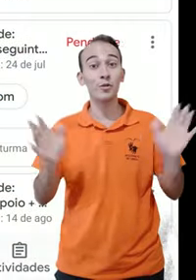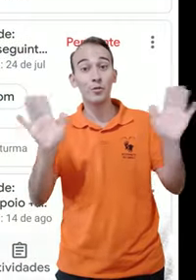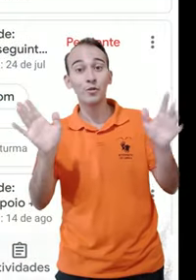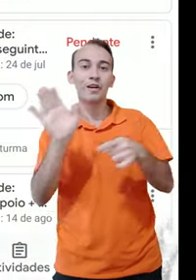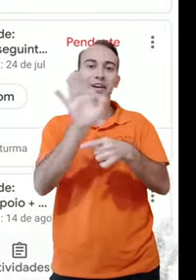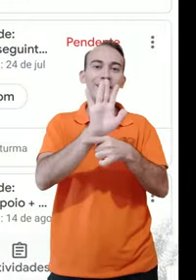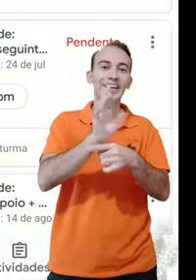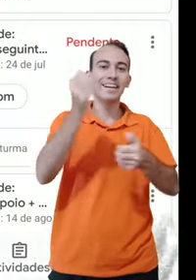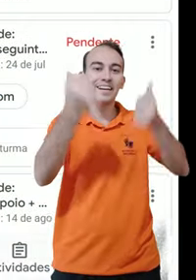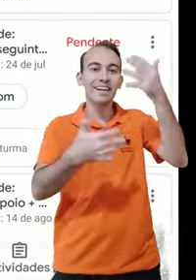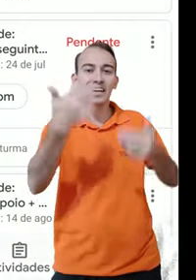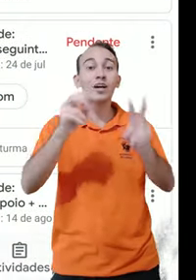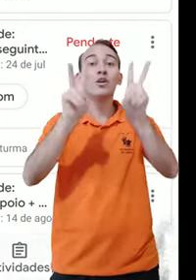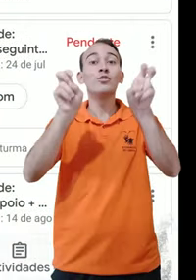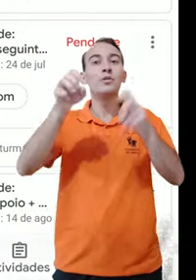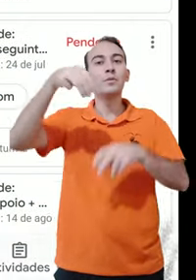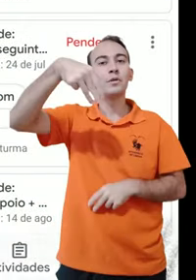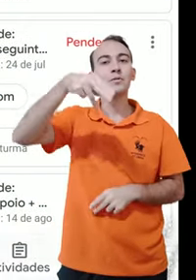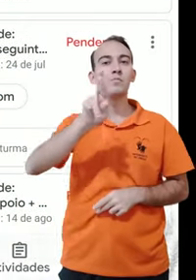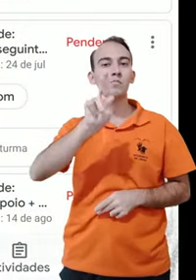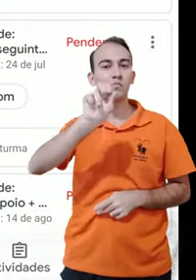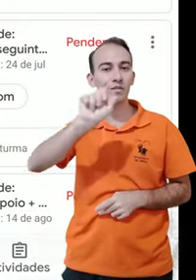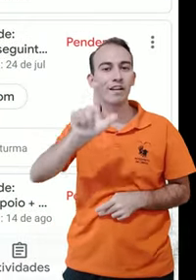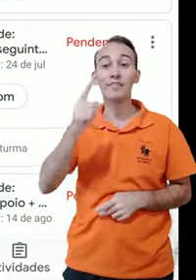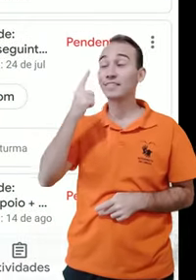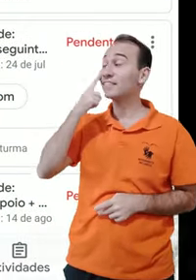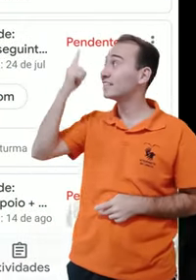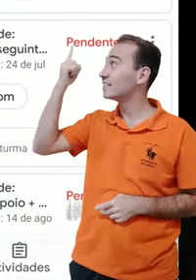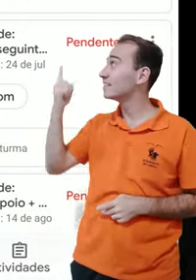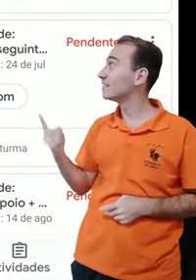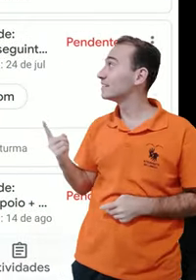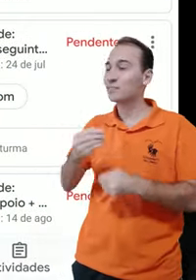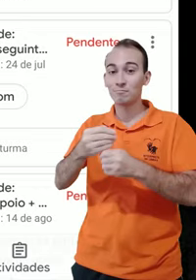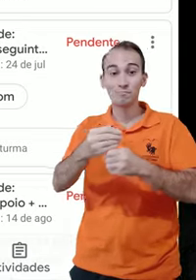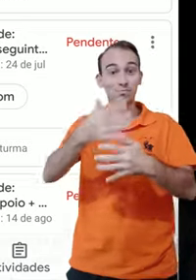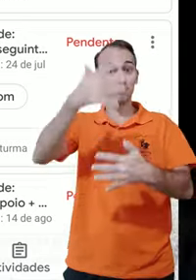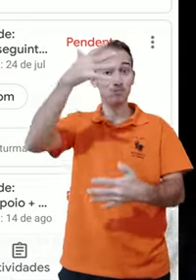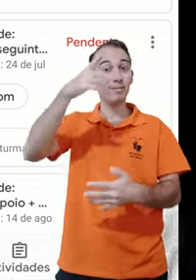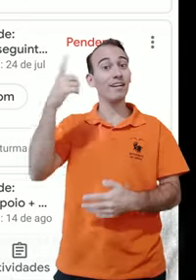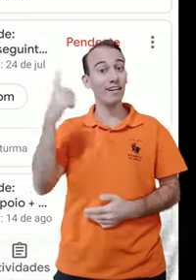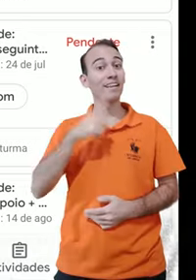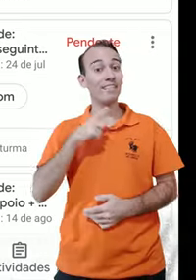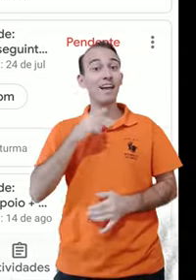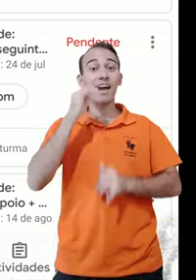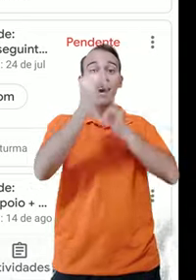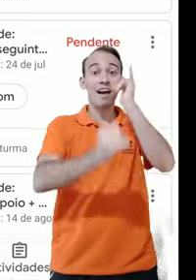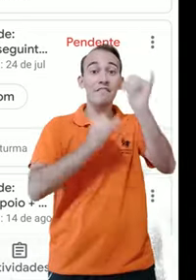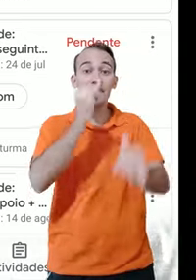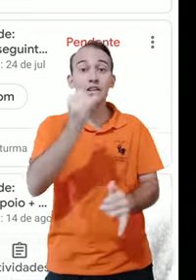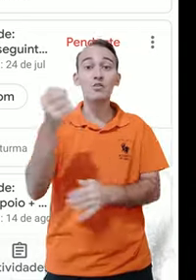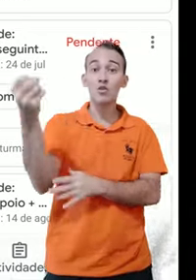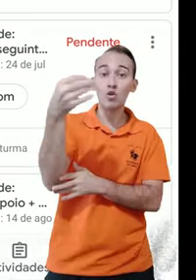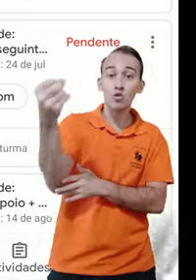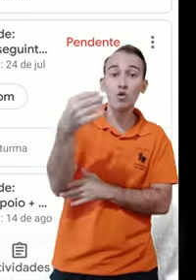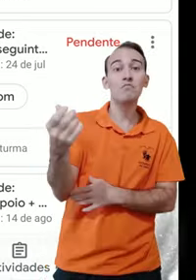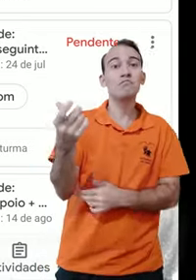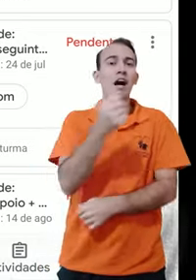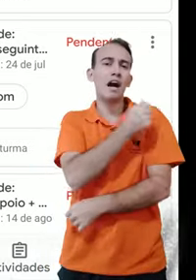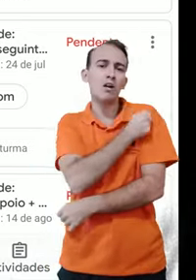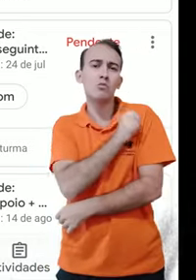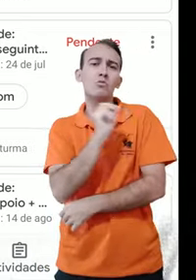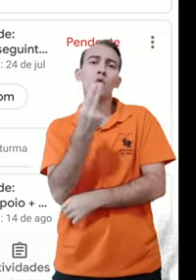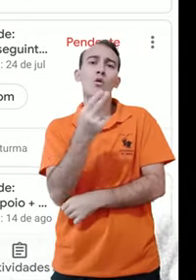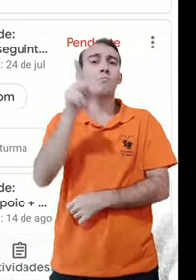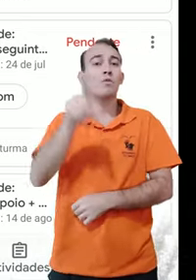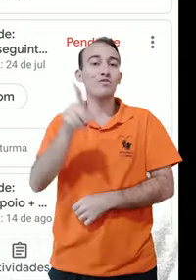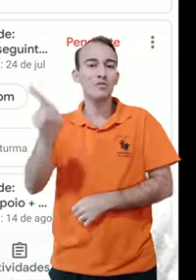o Olá nesse vídeo e mostrar a água moral e como é possível usá-la no mural Ficam todos os avisos e notificações as alunas e